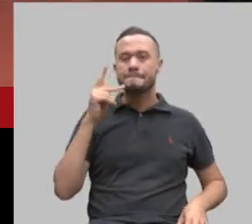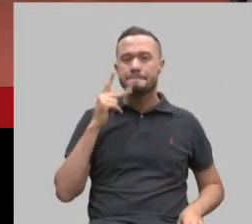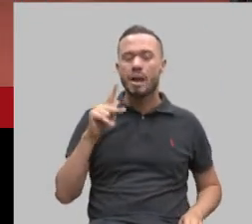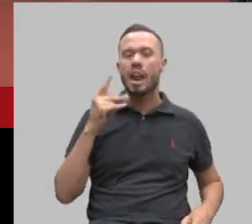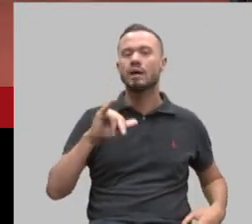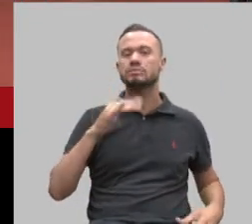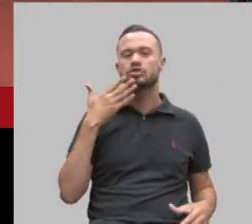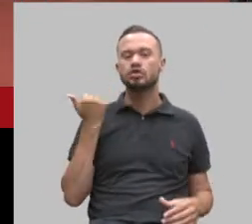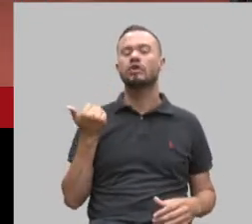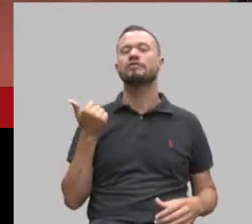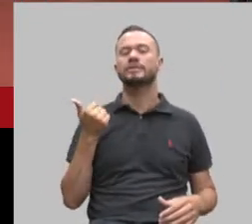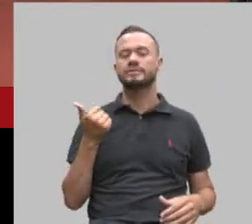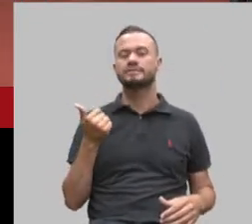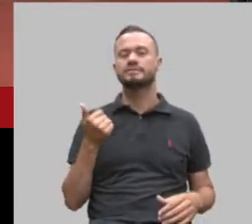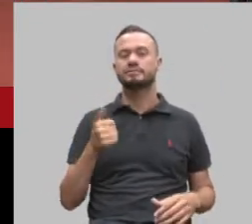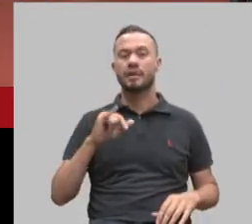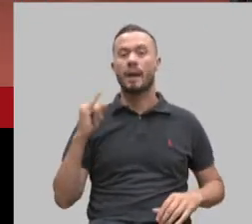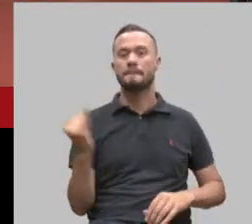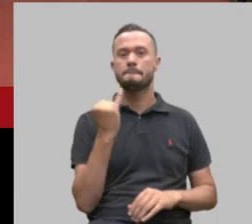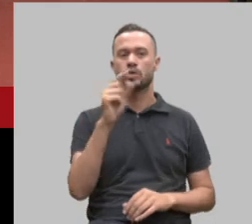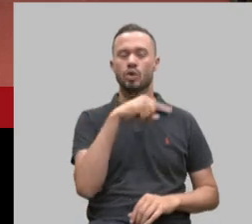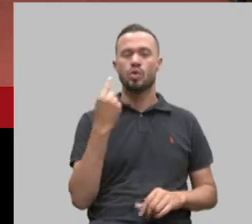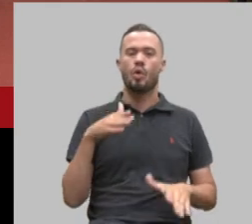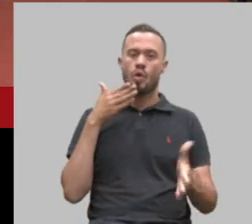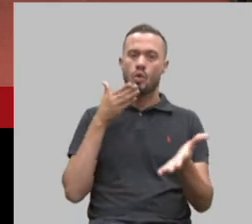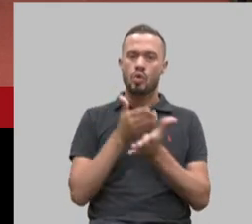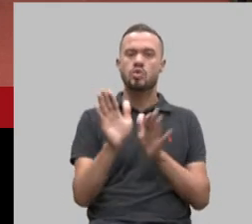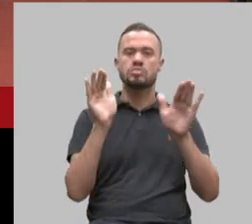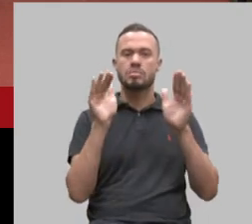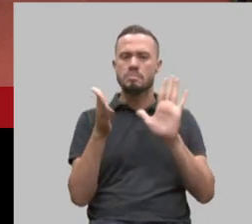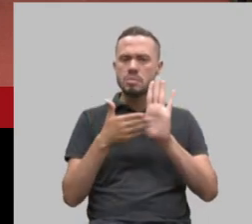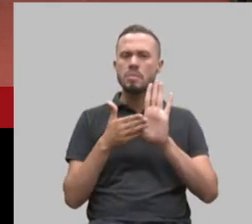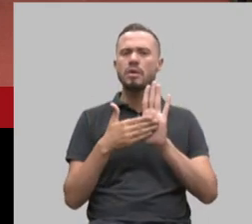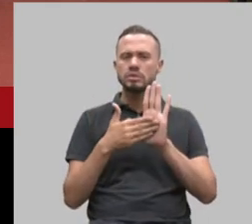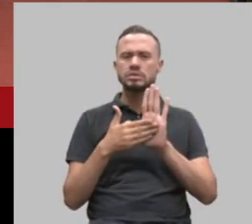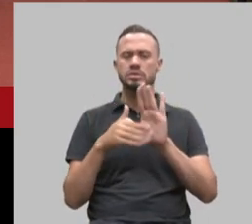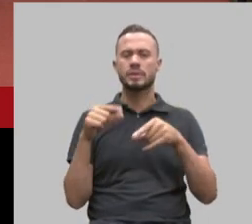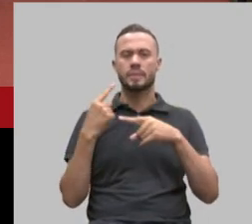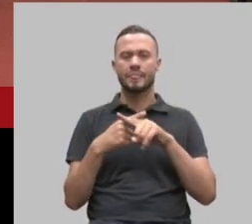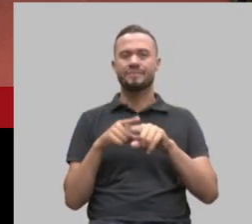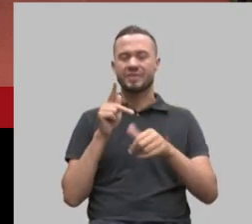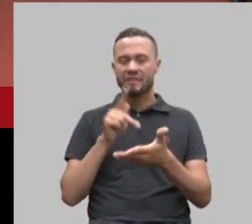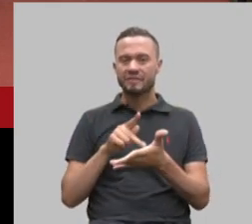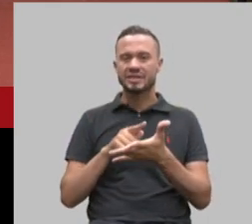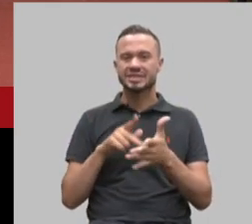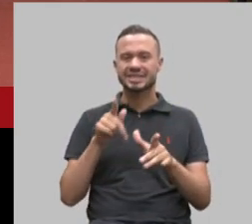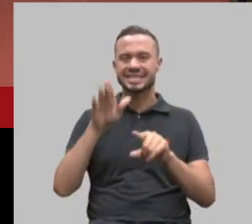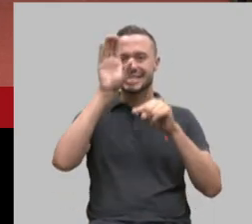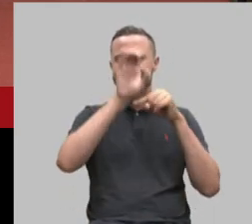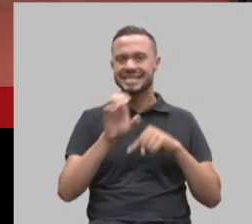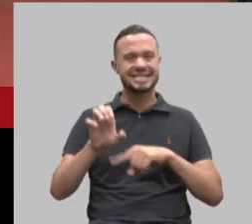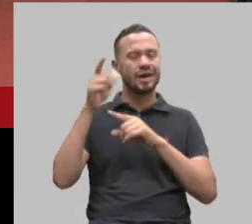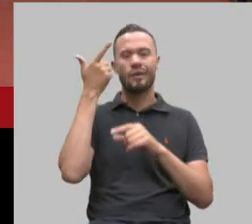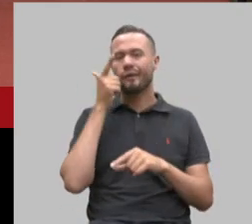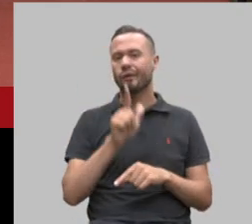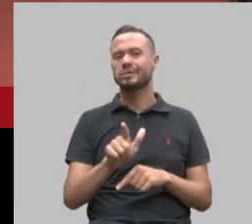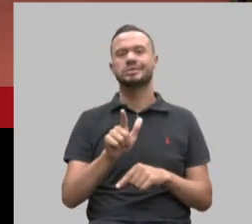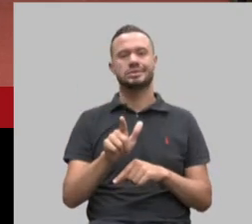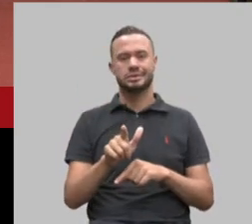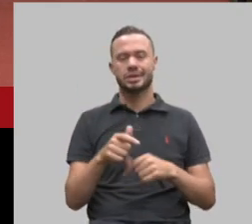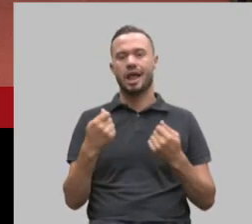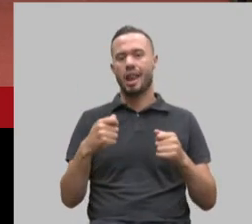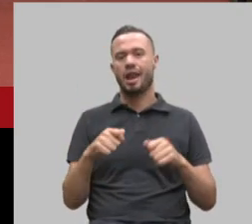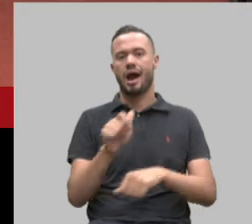que mantenhamos esta proposta porque a verdade é que o estado não dá conta da Necessidade desses alunos e nós